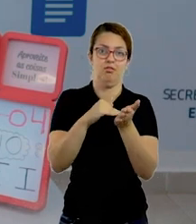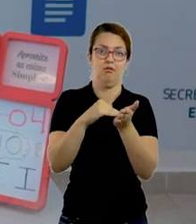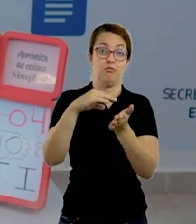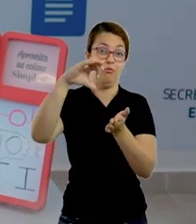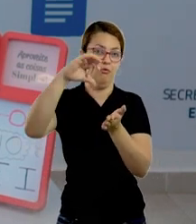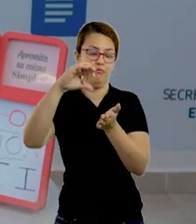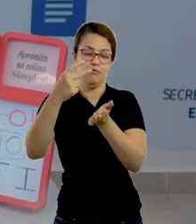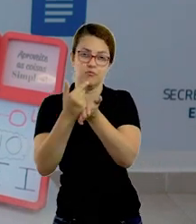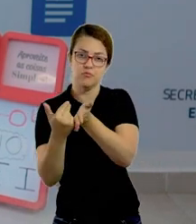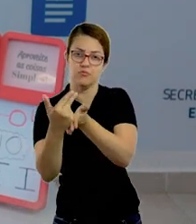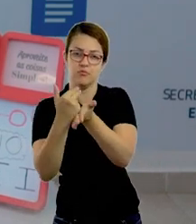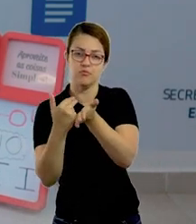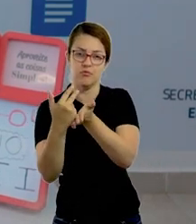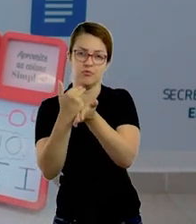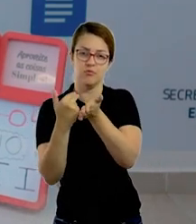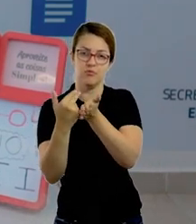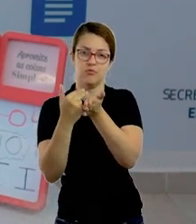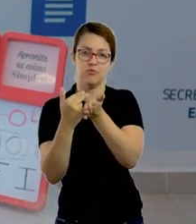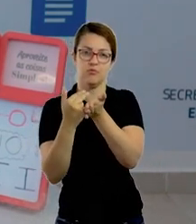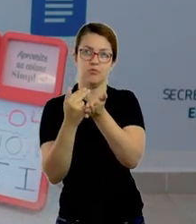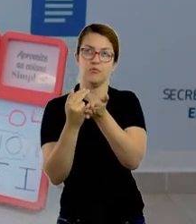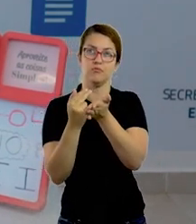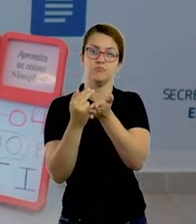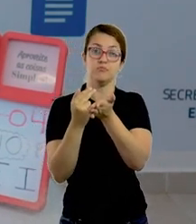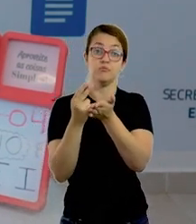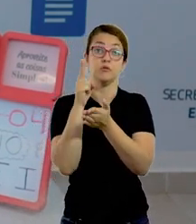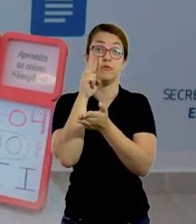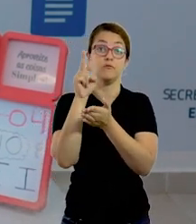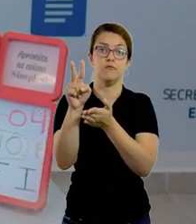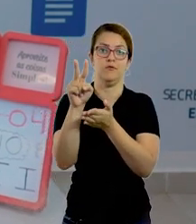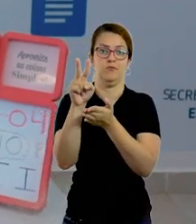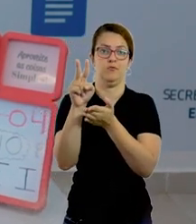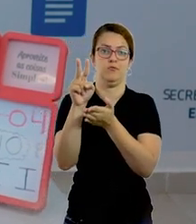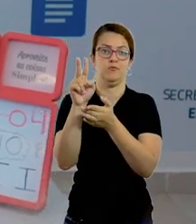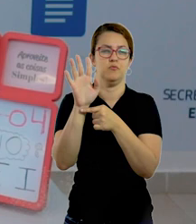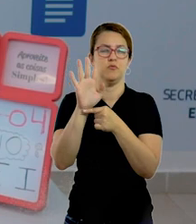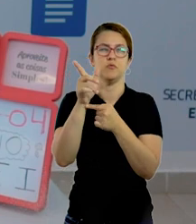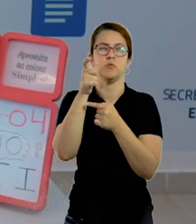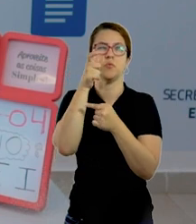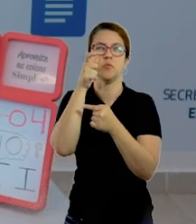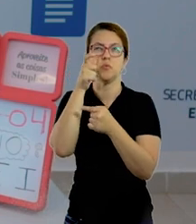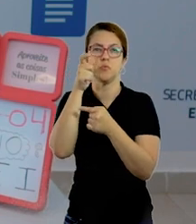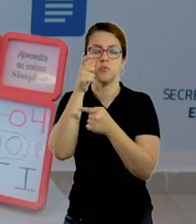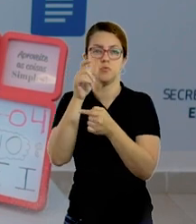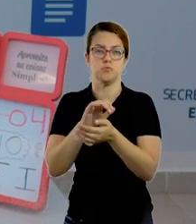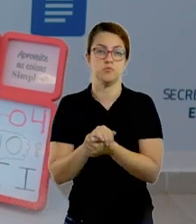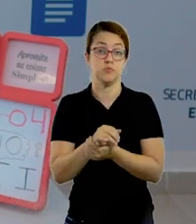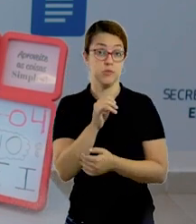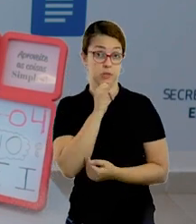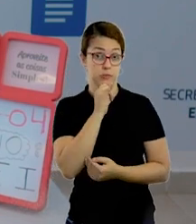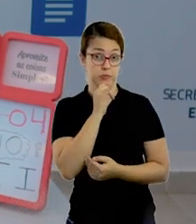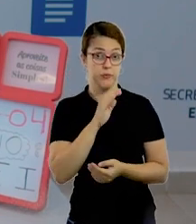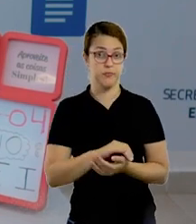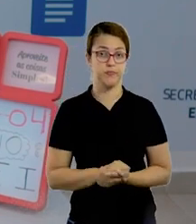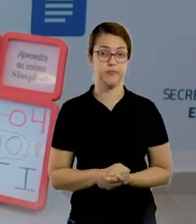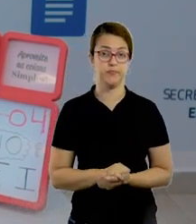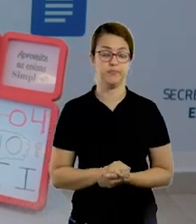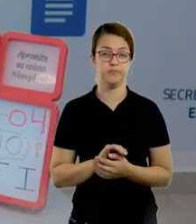formar os números que vocês estão vendo nas notícias do Covid-19 em Itapevi. Vamos a alguns